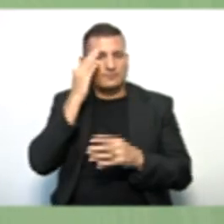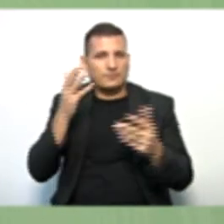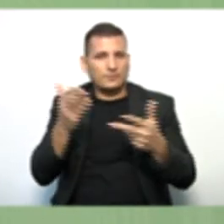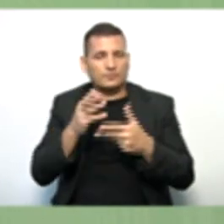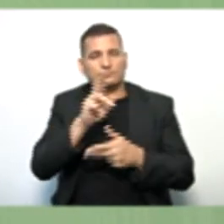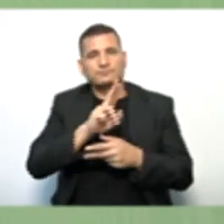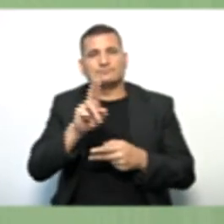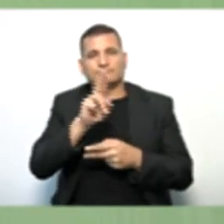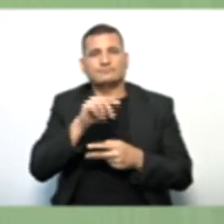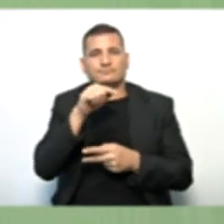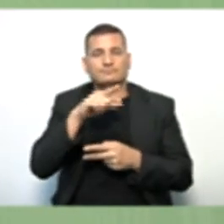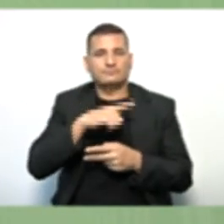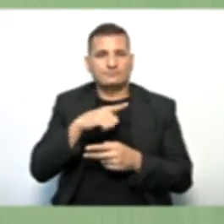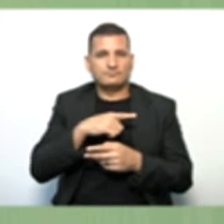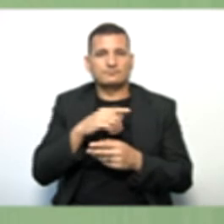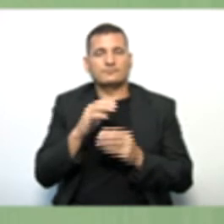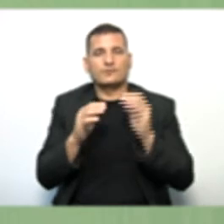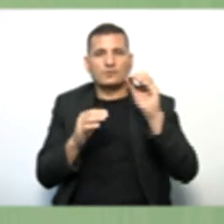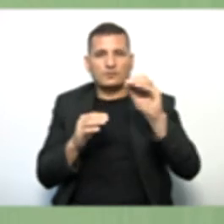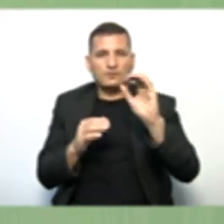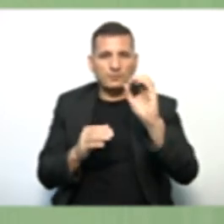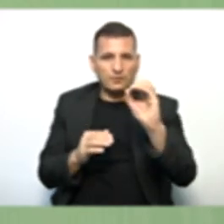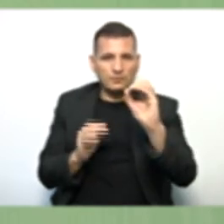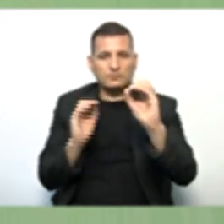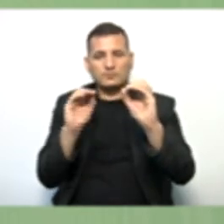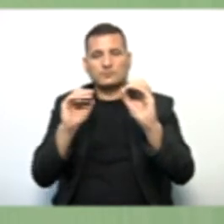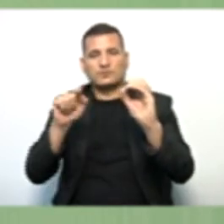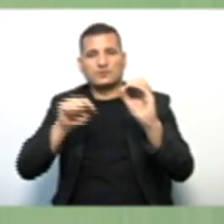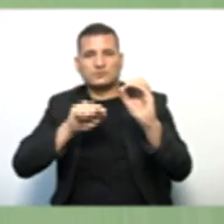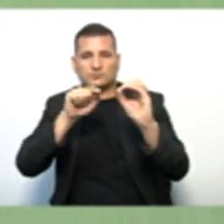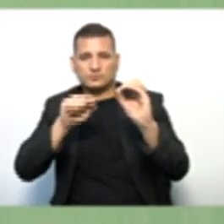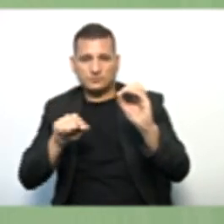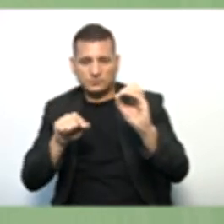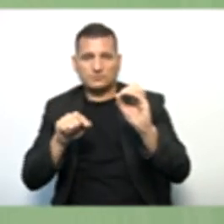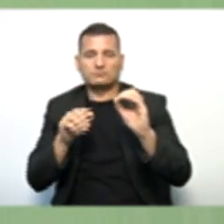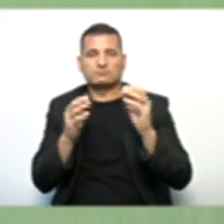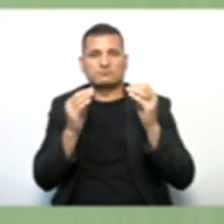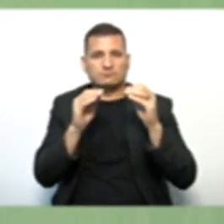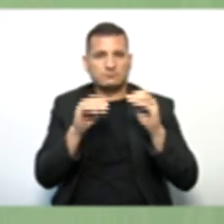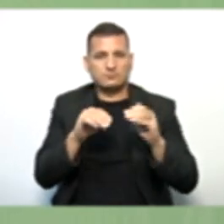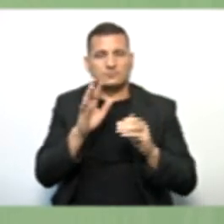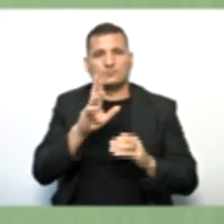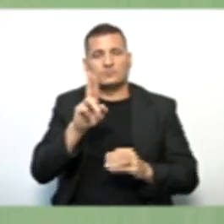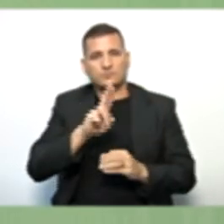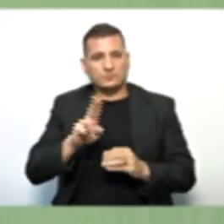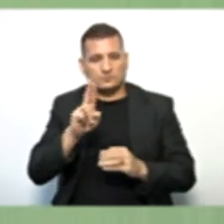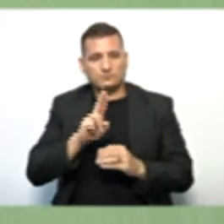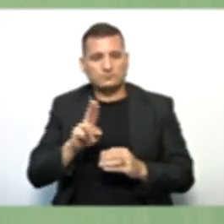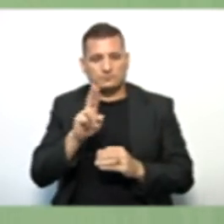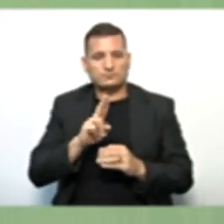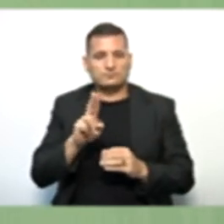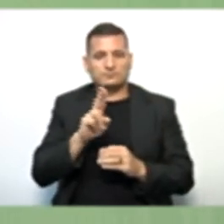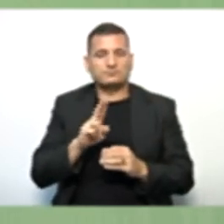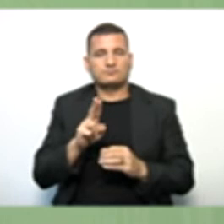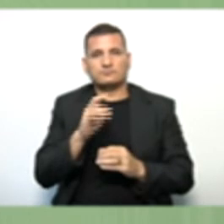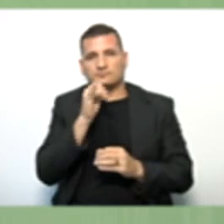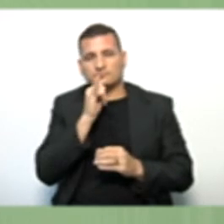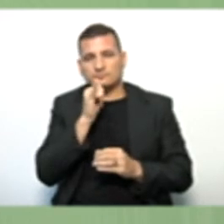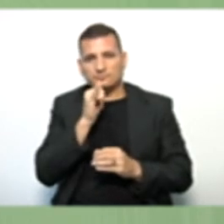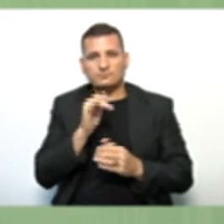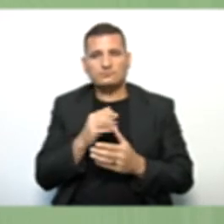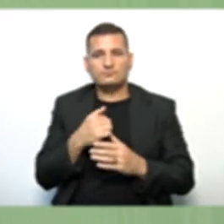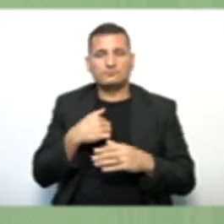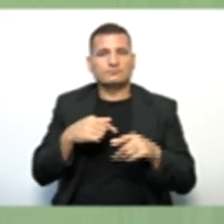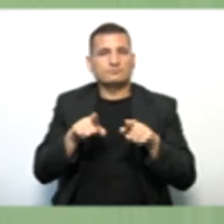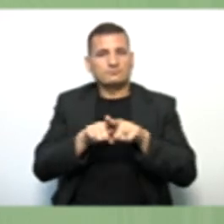usou bastante isso, né? De colocar bolinha, de colocar o X, né? A gente colocou isso daqui, já usou bastante isso, pelo menos no exemplo lá. E eu